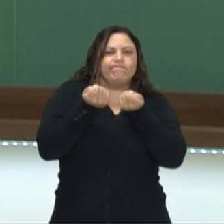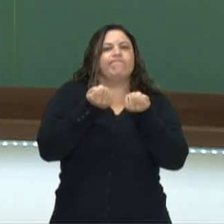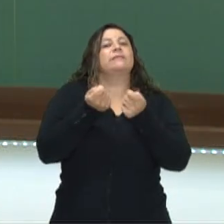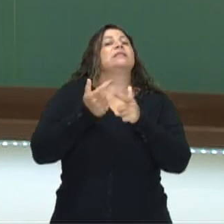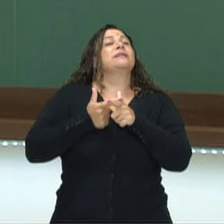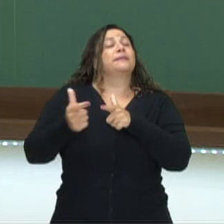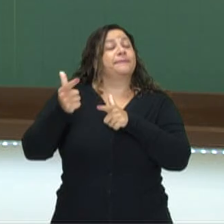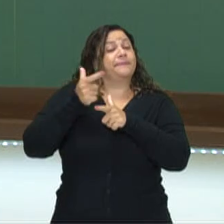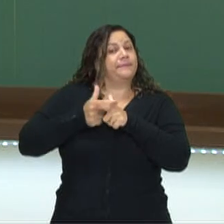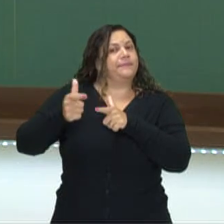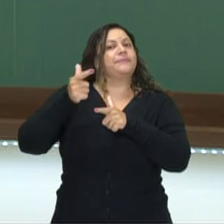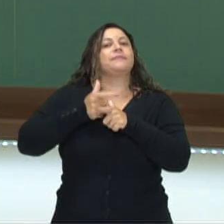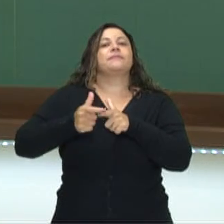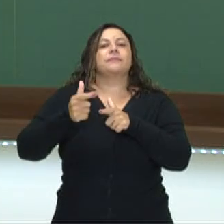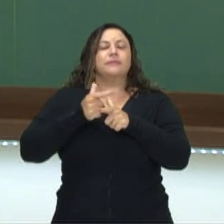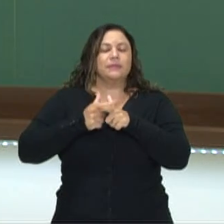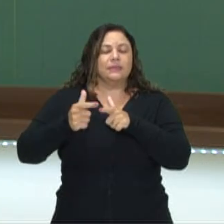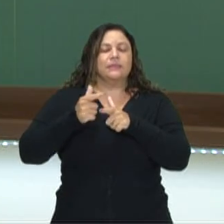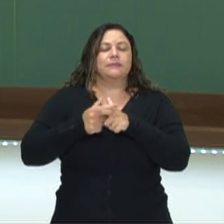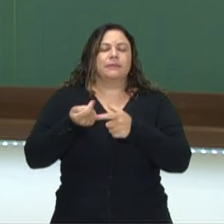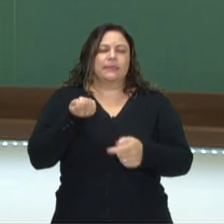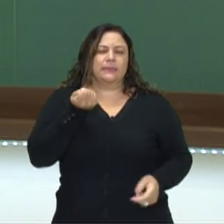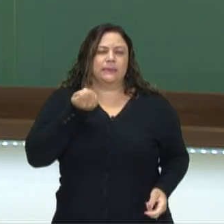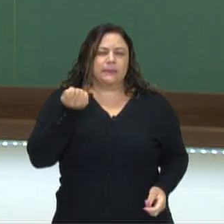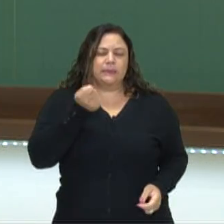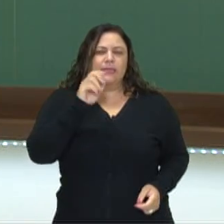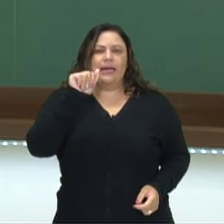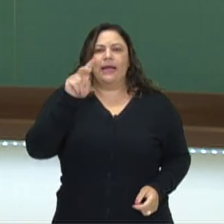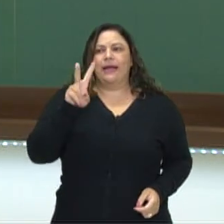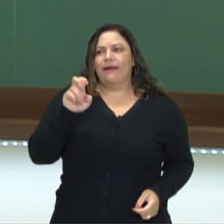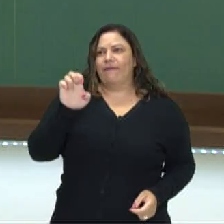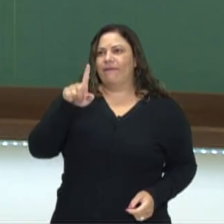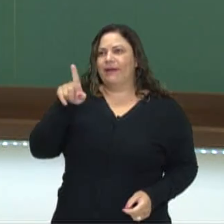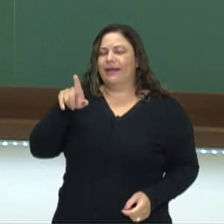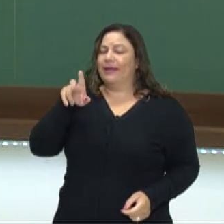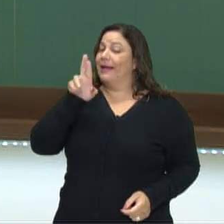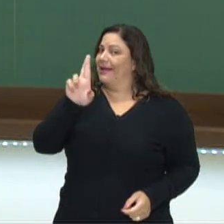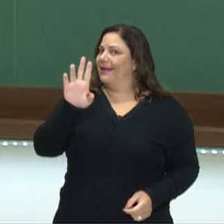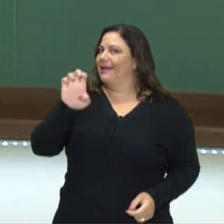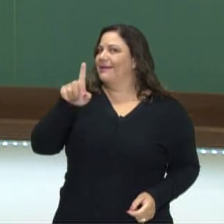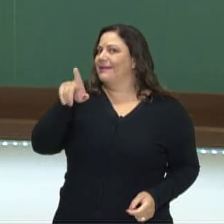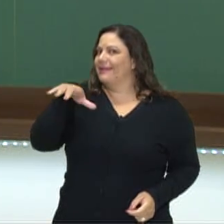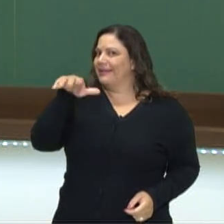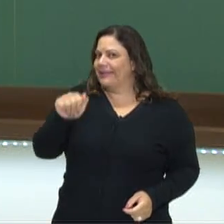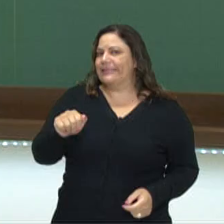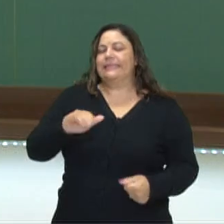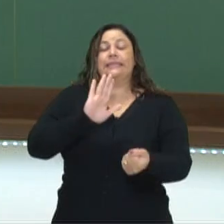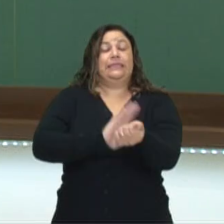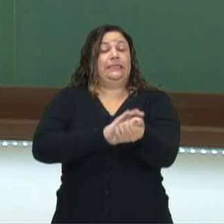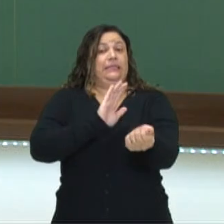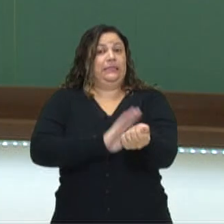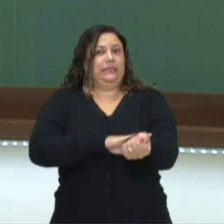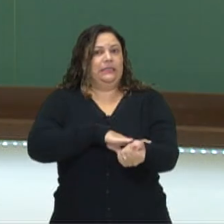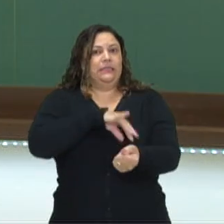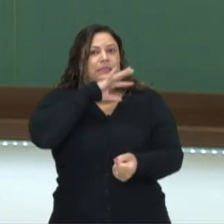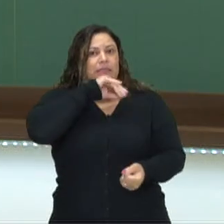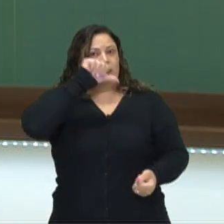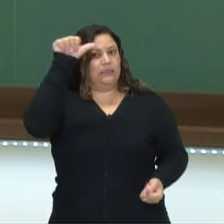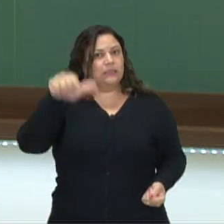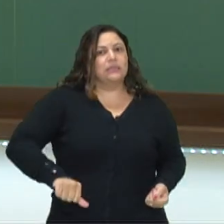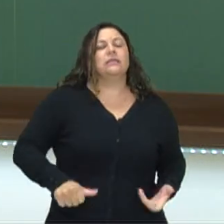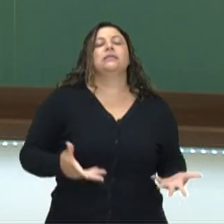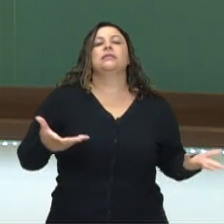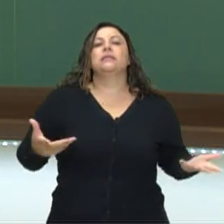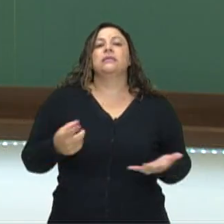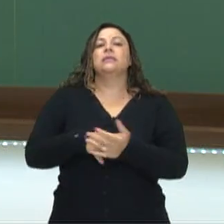também tem um problema que é a avareza, tá? Esse vício terrível que é a avareza. Então, a